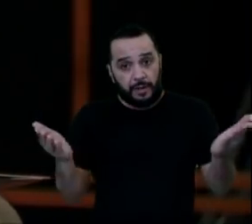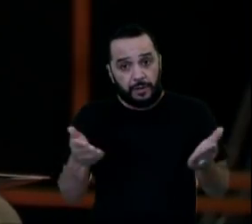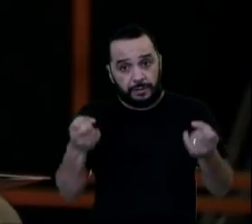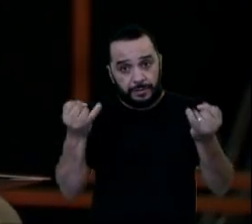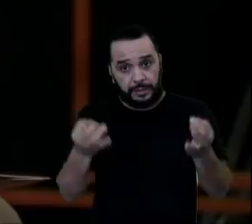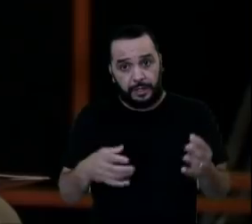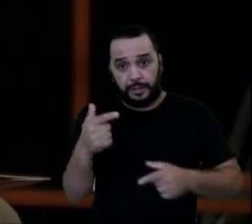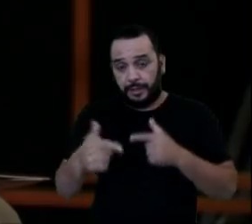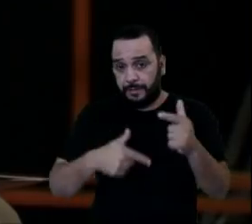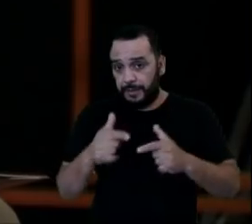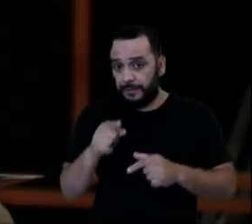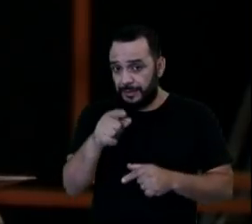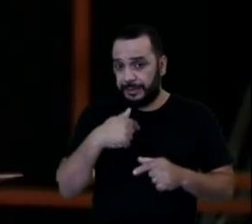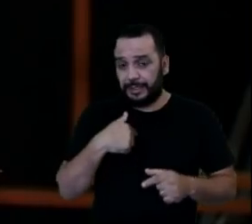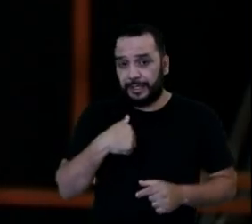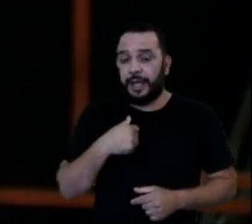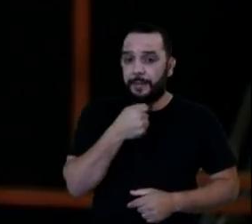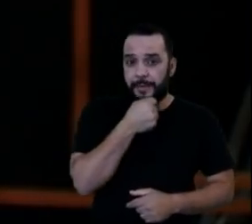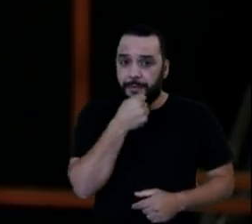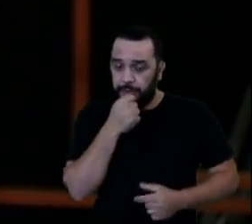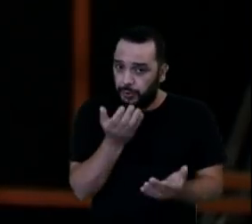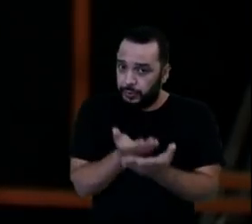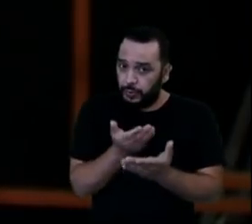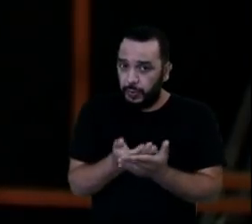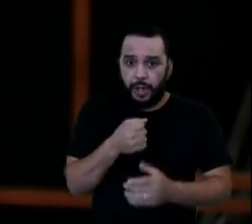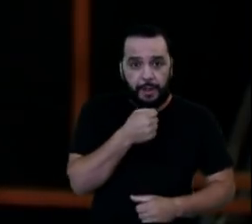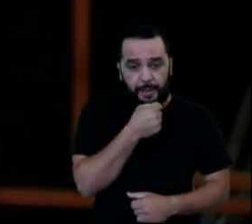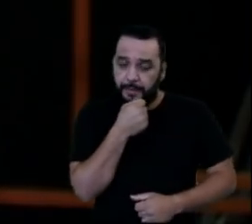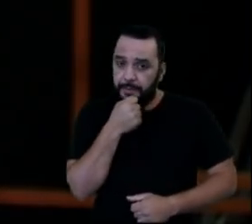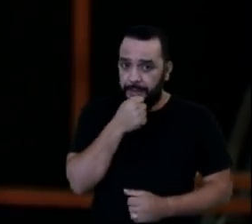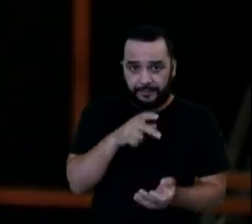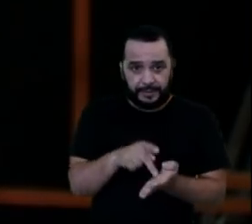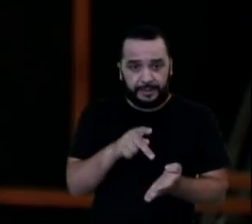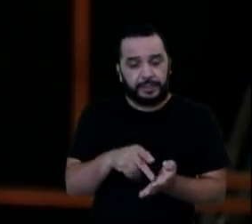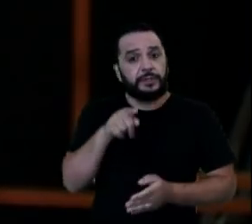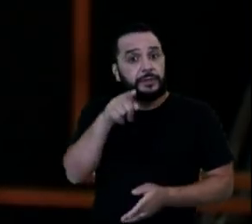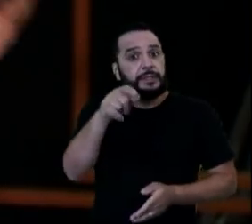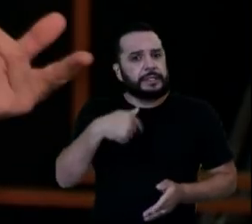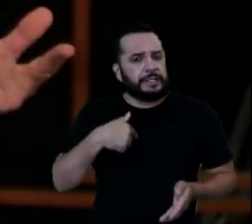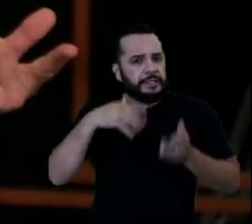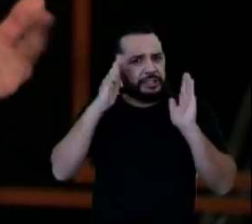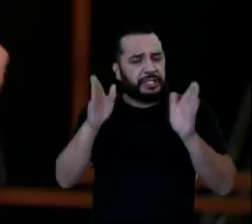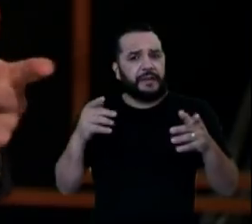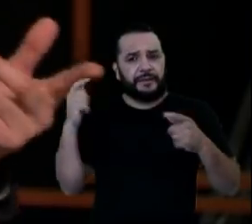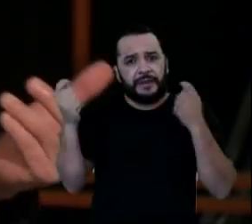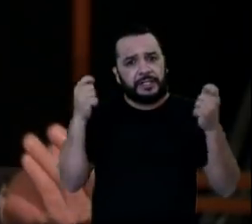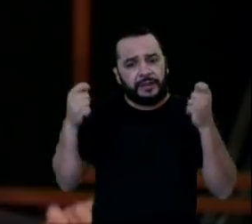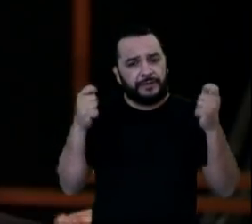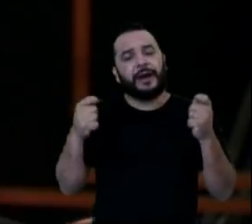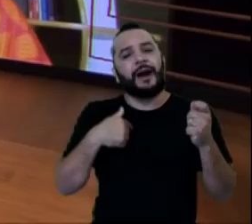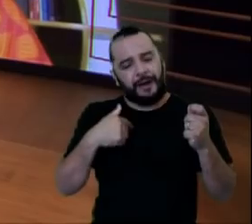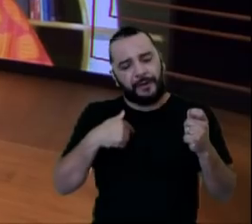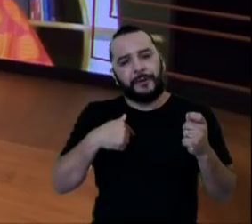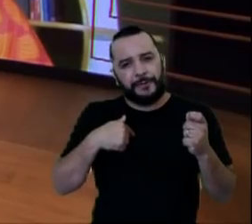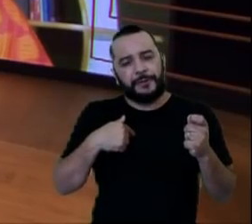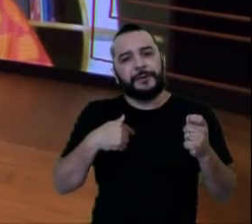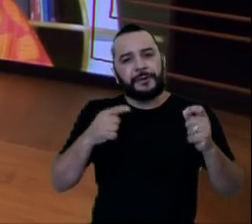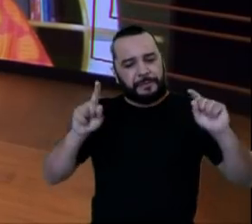artístico, um mergulho de profissionais que se entregaram ali cenicamente, falando em todos os sentidos. Era um prazer,